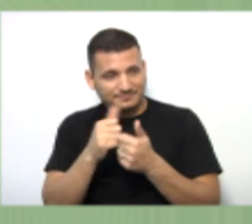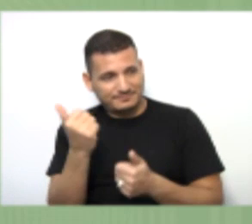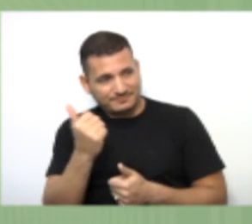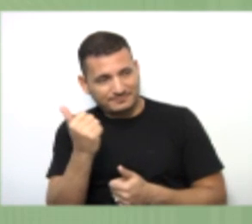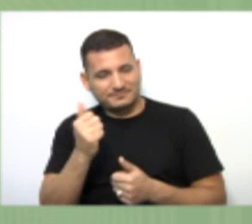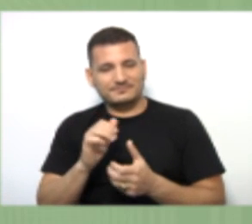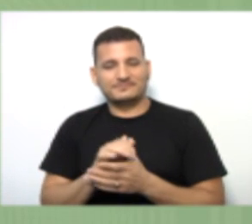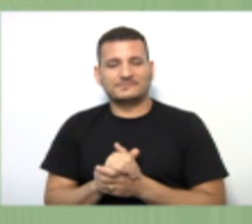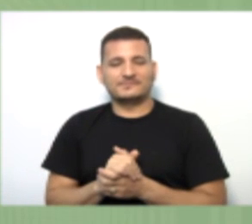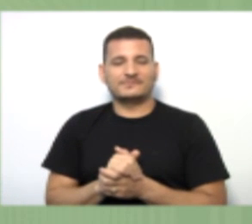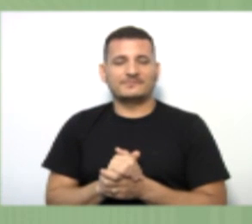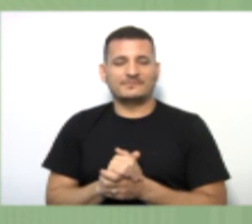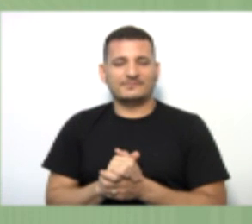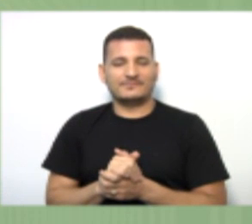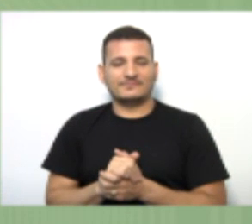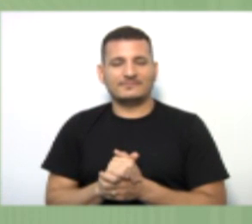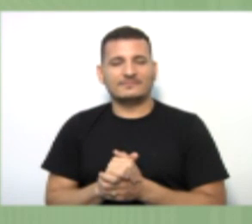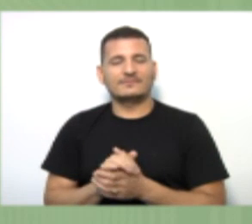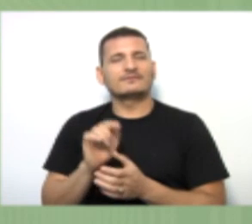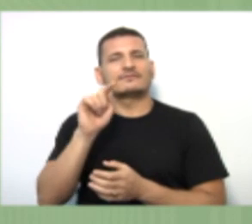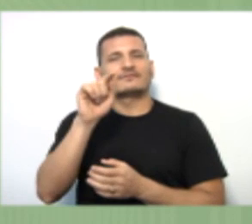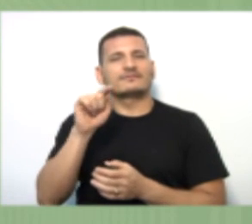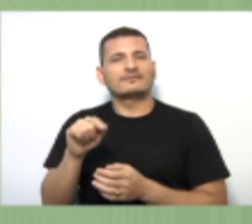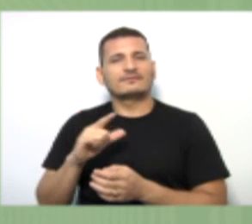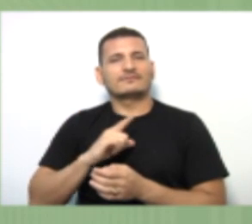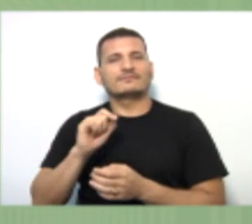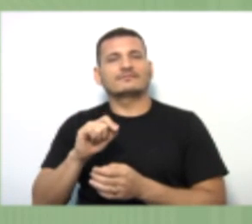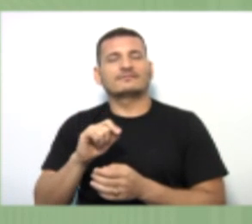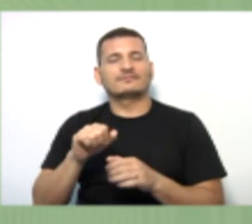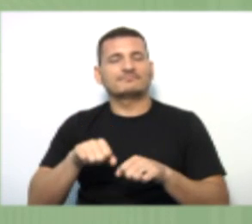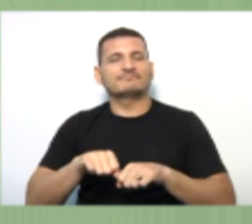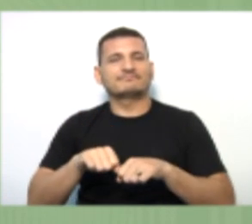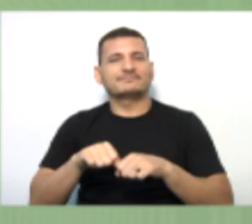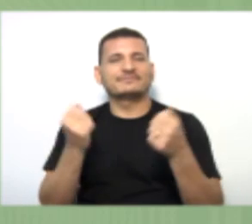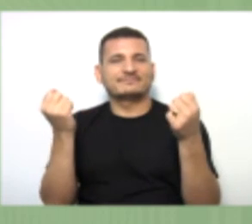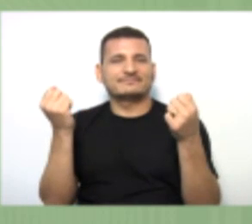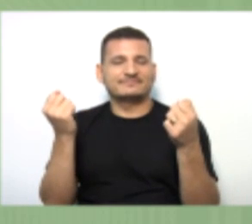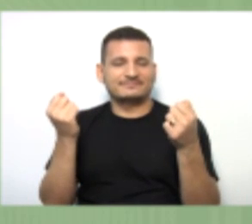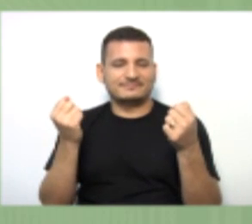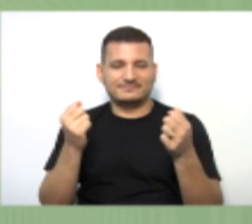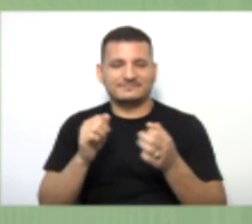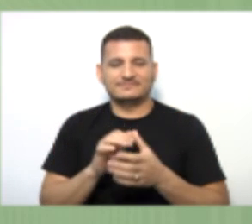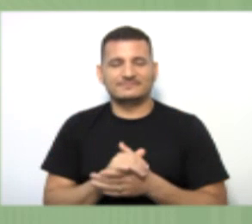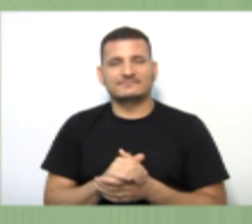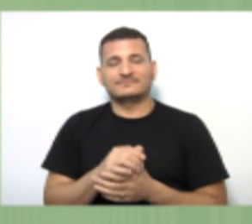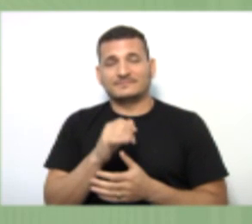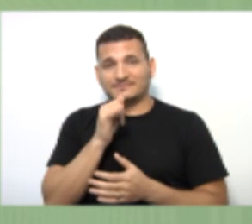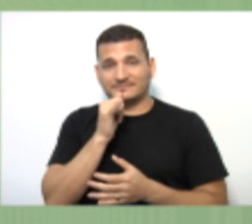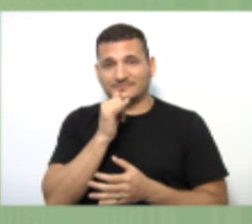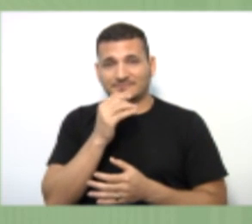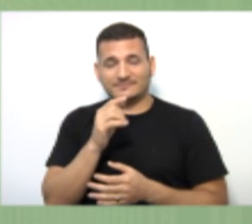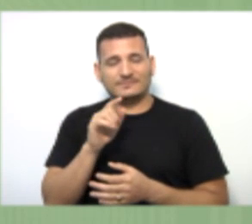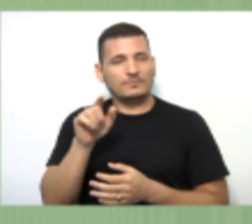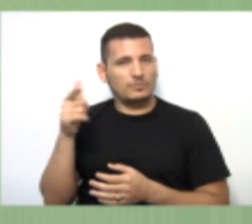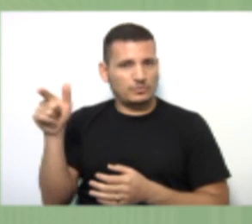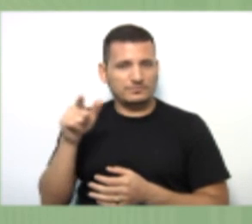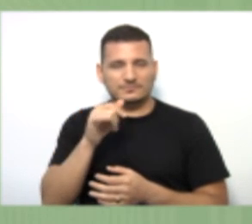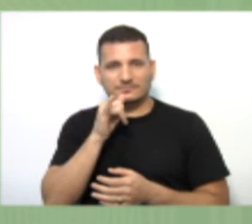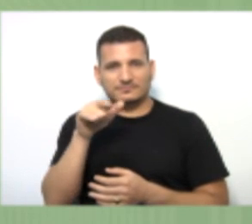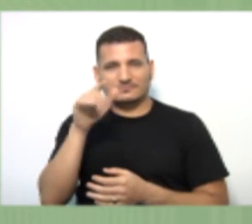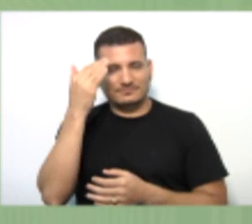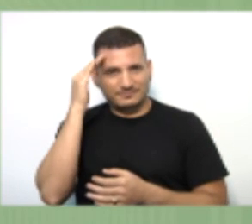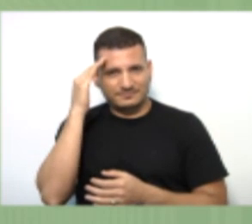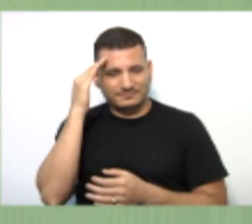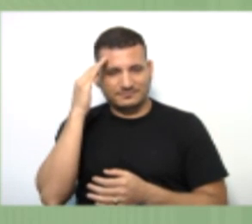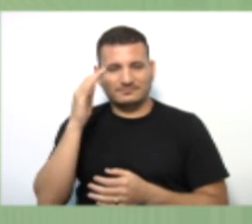escola. Aí já houve o que aqui? Uma quebra de protocolo. Nesse exemplo que eu vou dar aqui no próximo exemplo, vocês vão entender um pouquinho